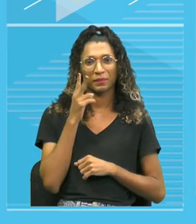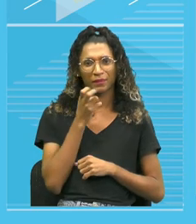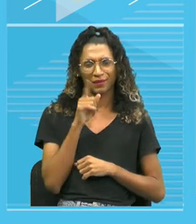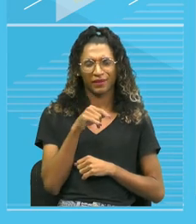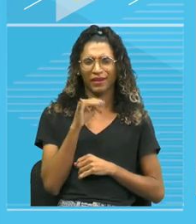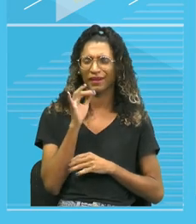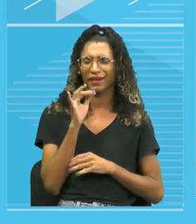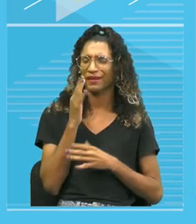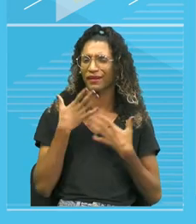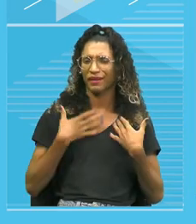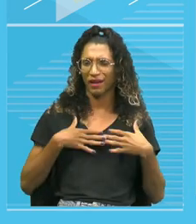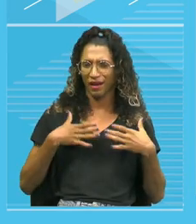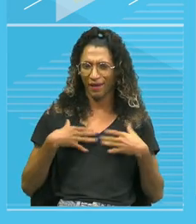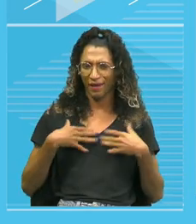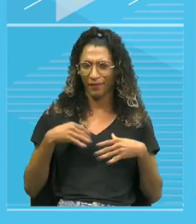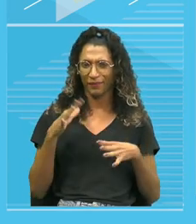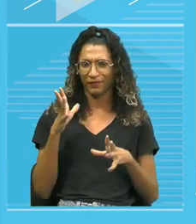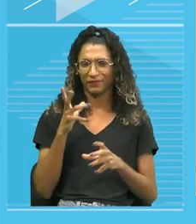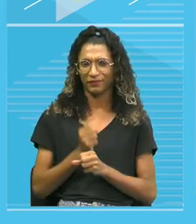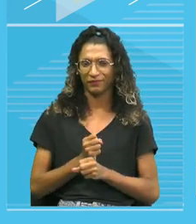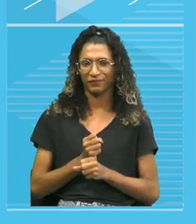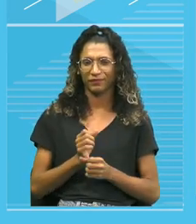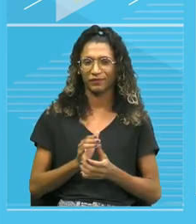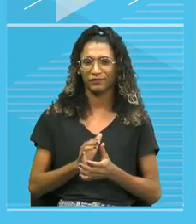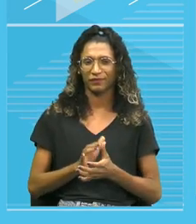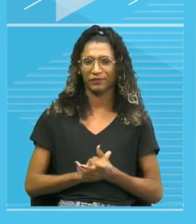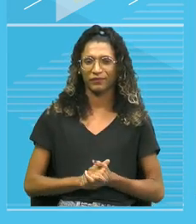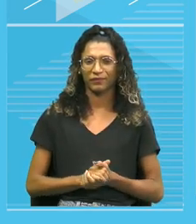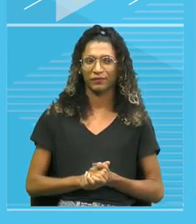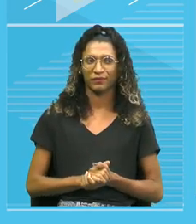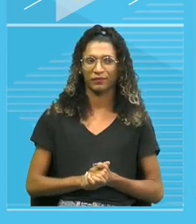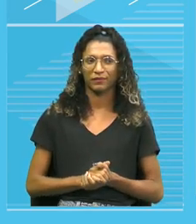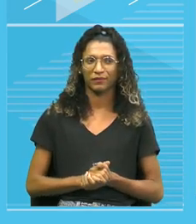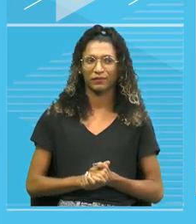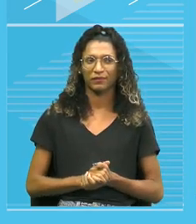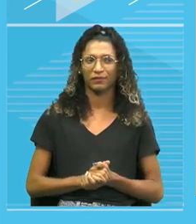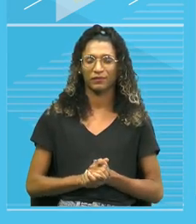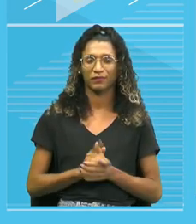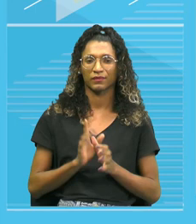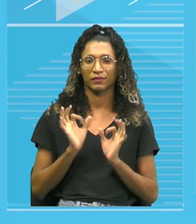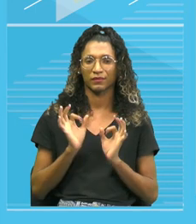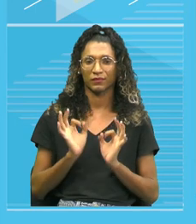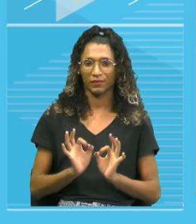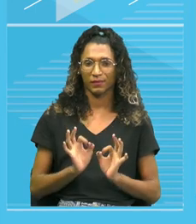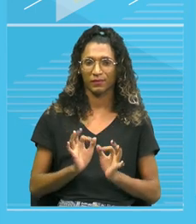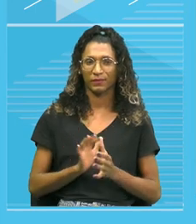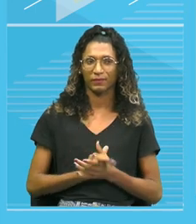cálculo nada de Outro Mundo beleza